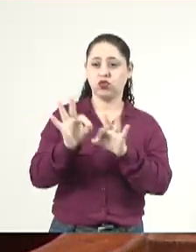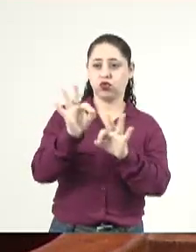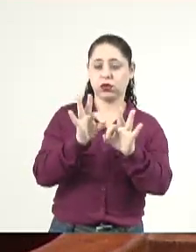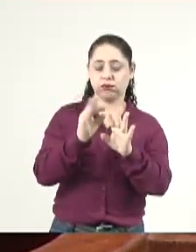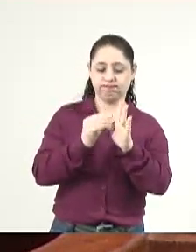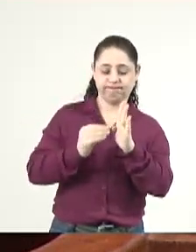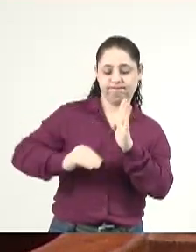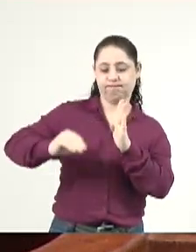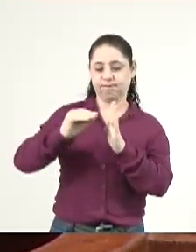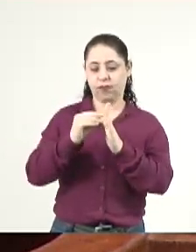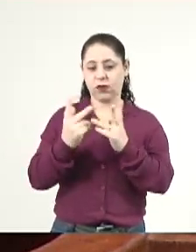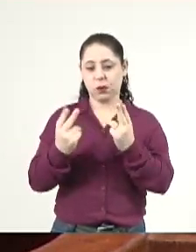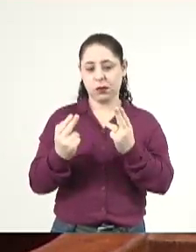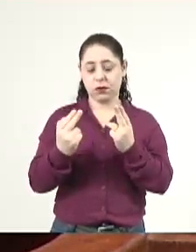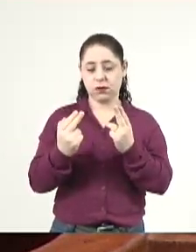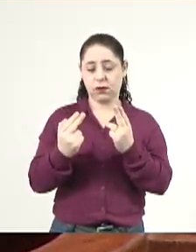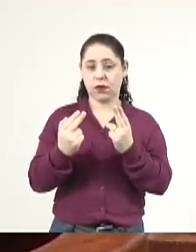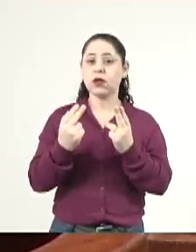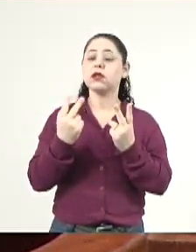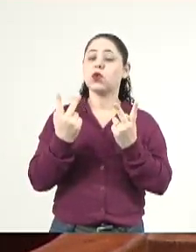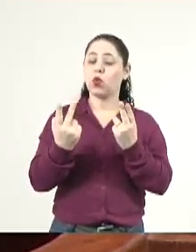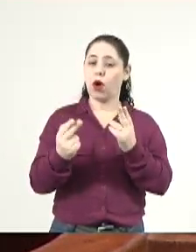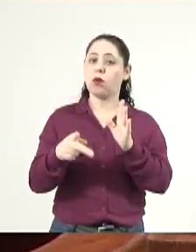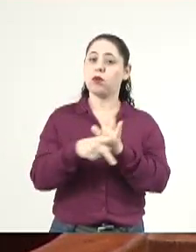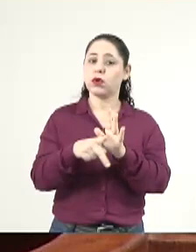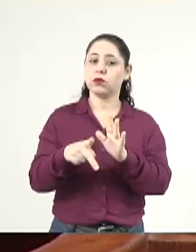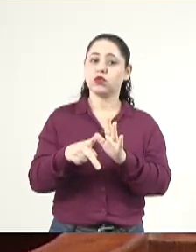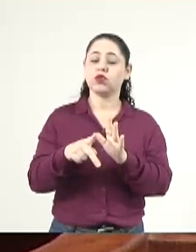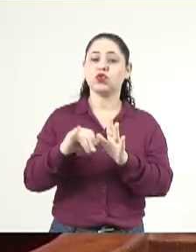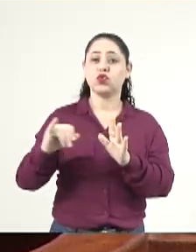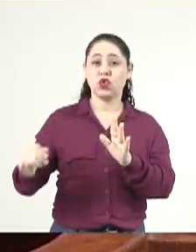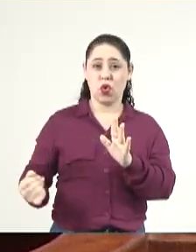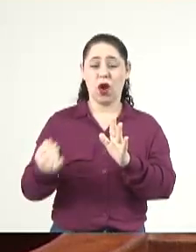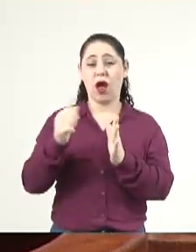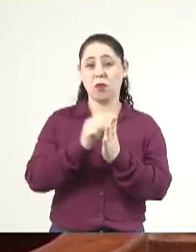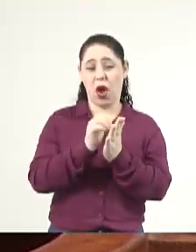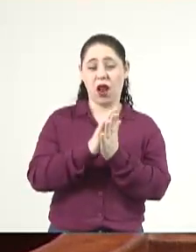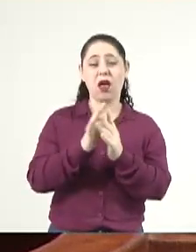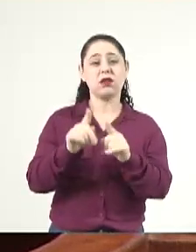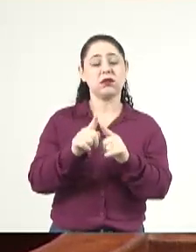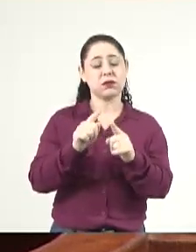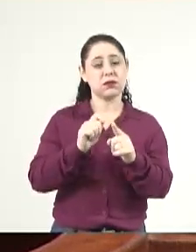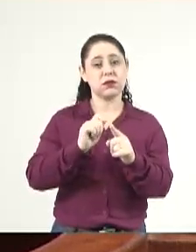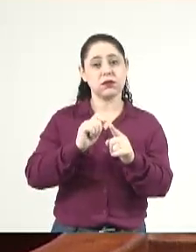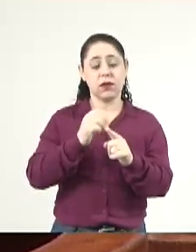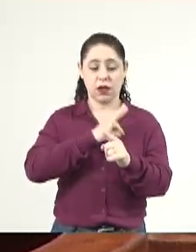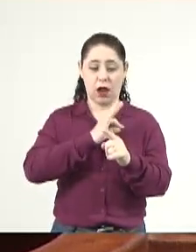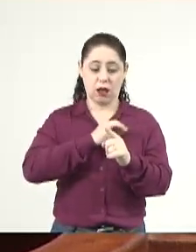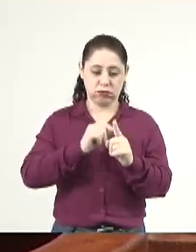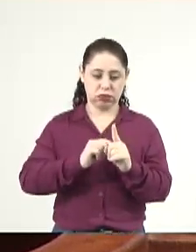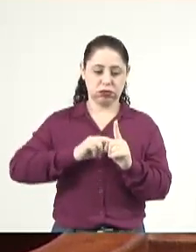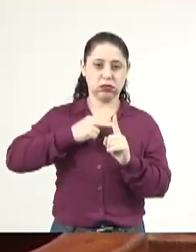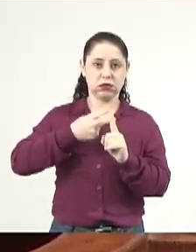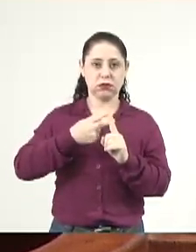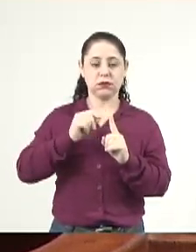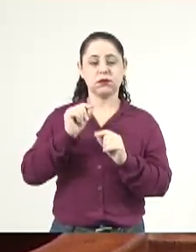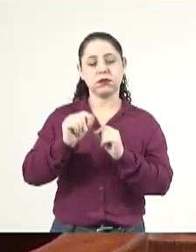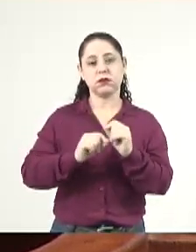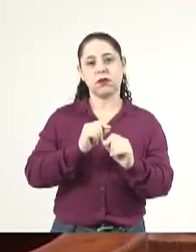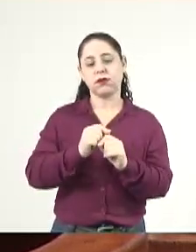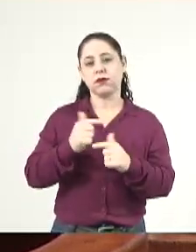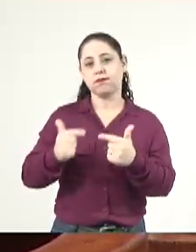reajustado sempre com um ganho real, né, para as pessoas, e isso significa a